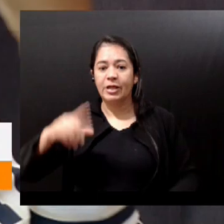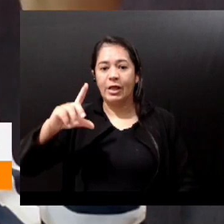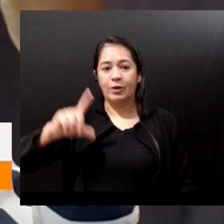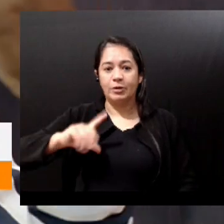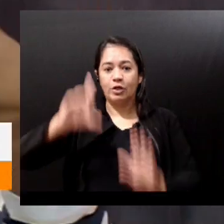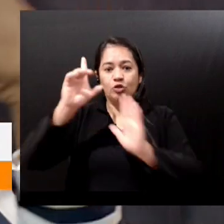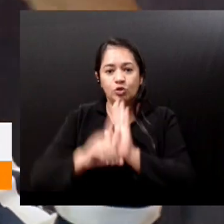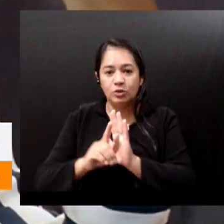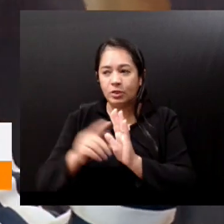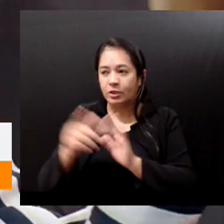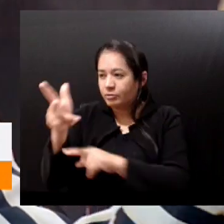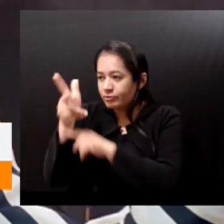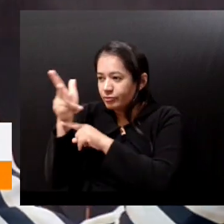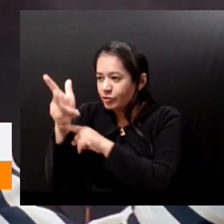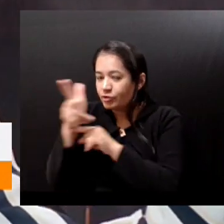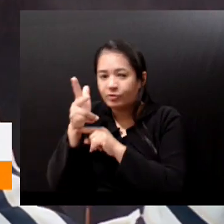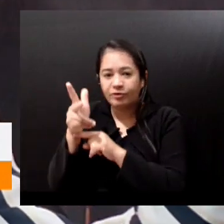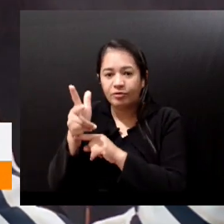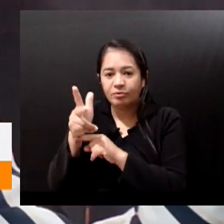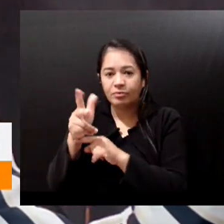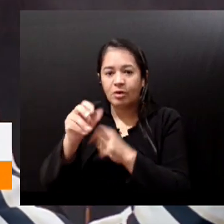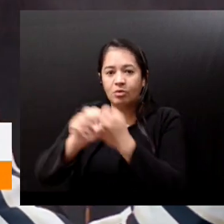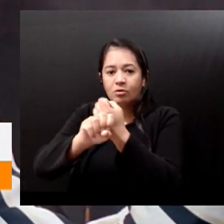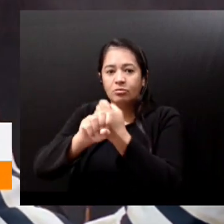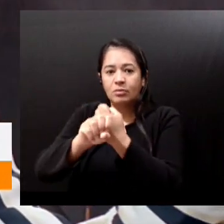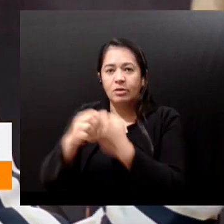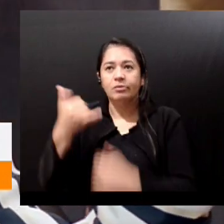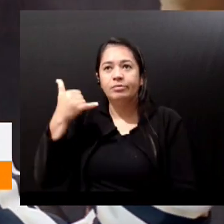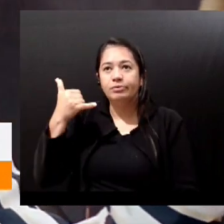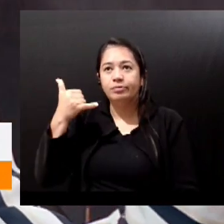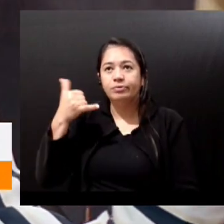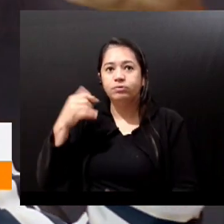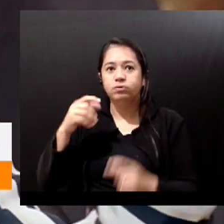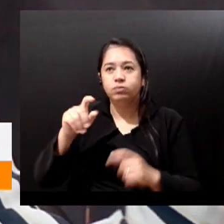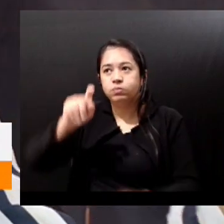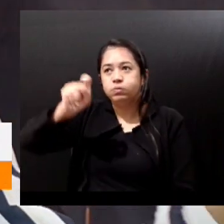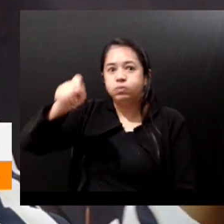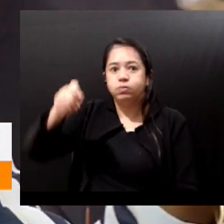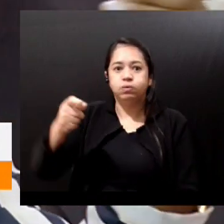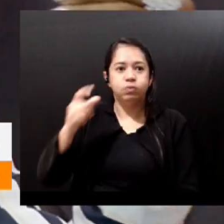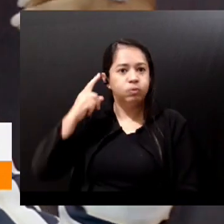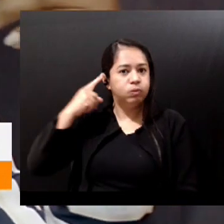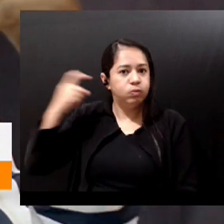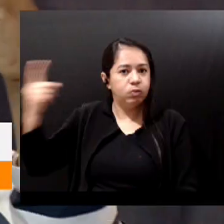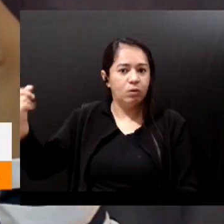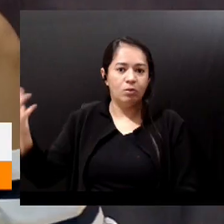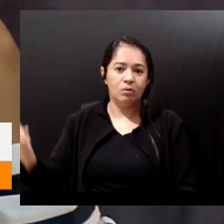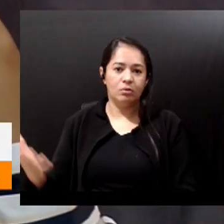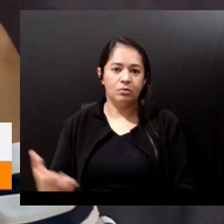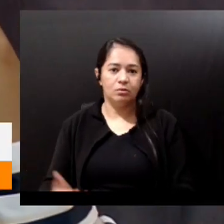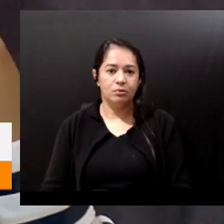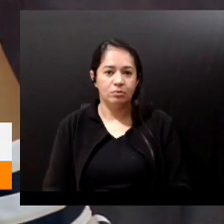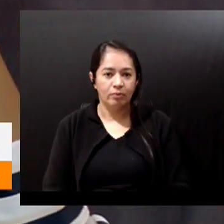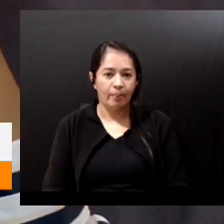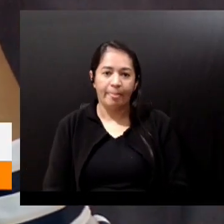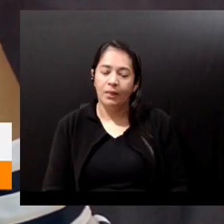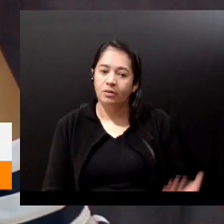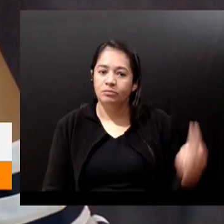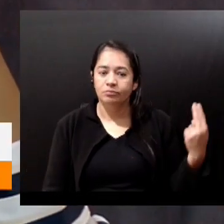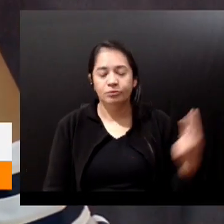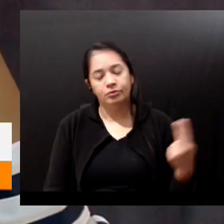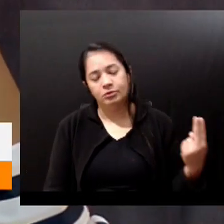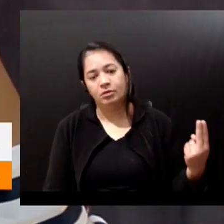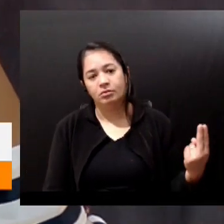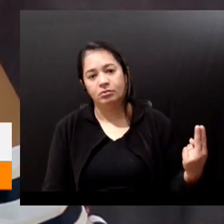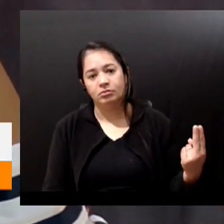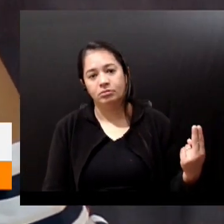uma ligação tão alta ao ponto de incomodar o outro ali, né? Que está ali do meu lado, compartilhando o mesmo espaço, né, que eu. Então,